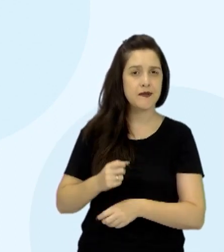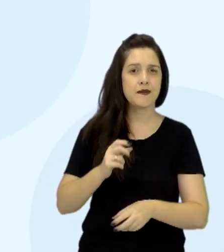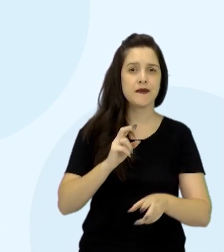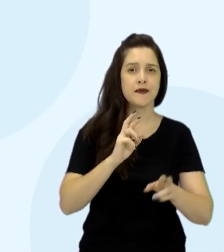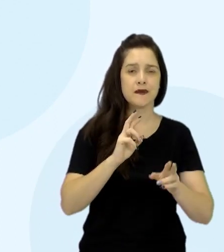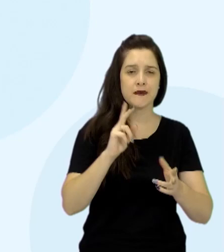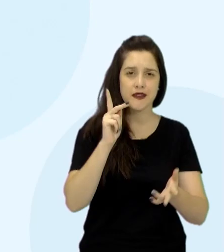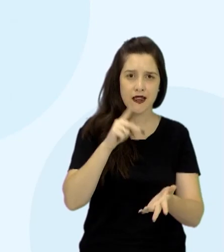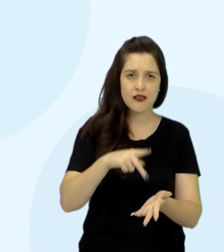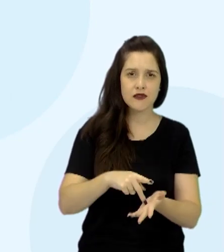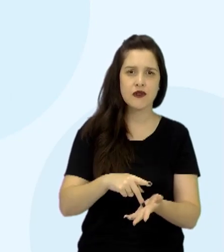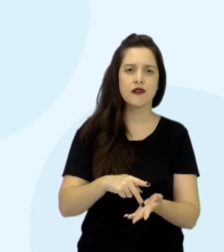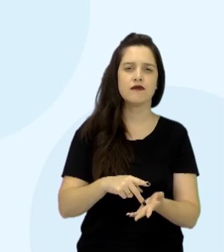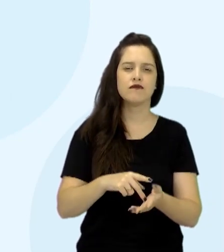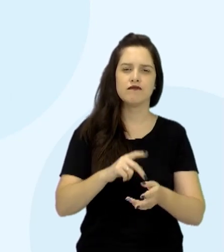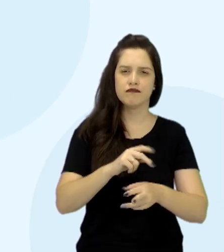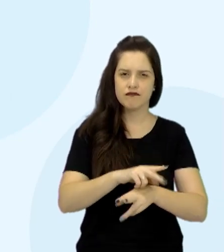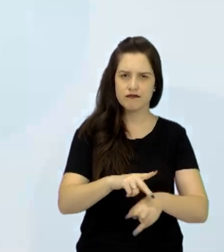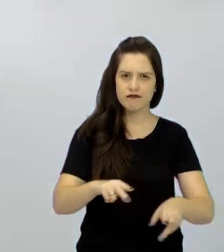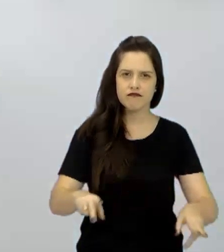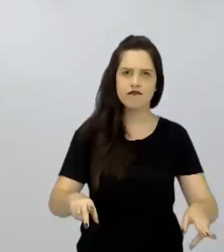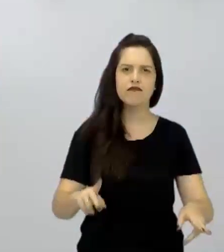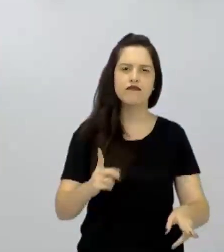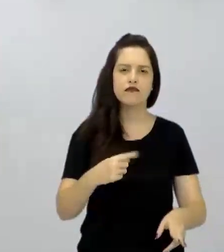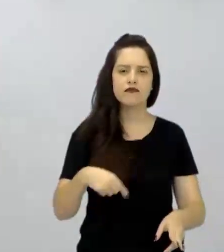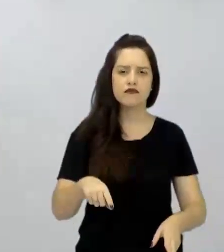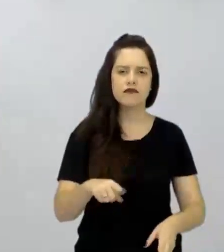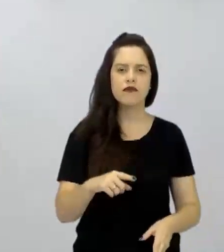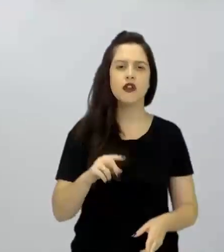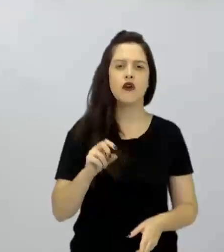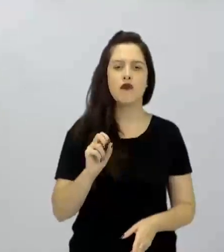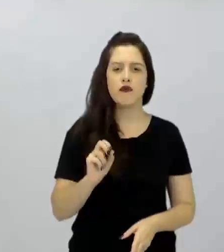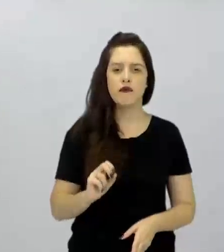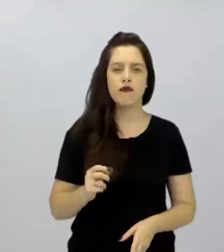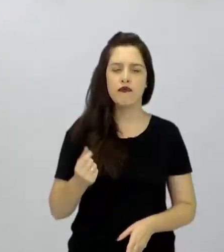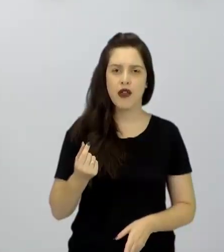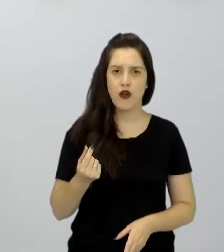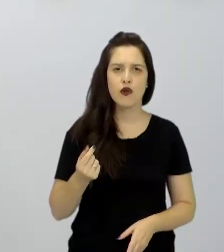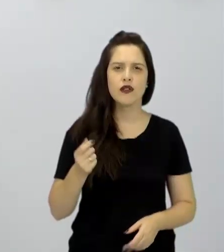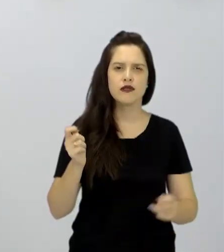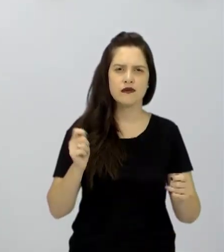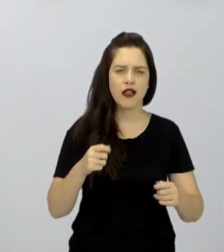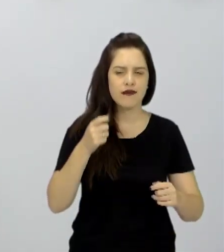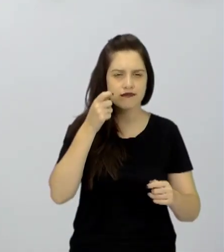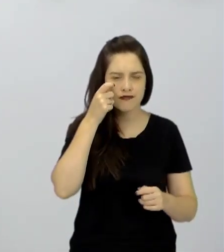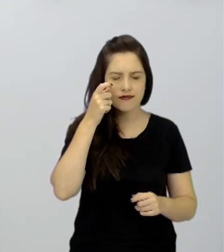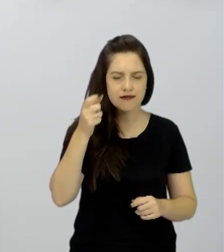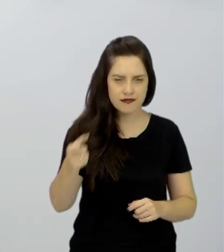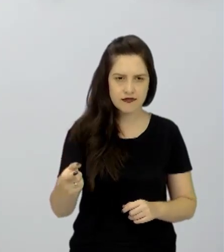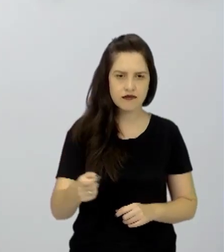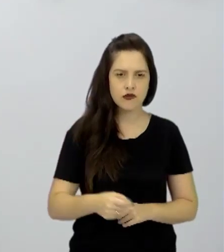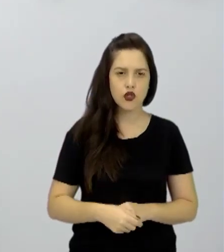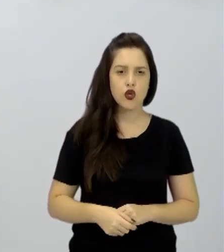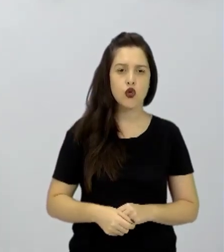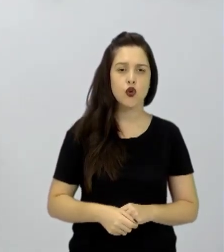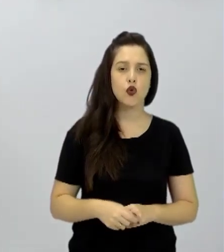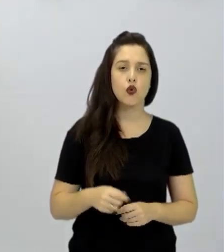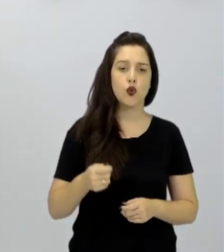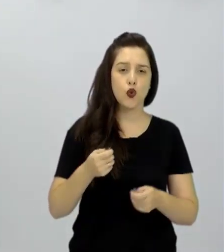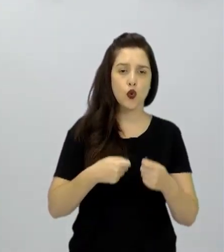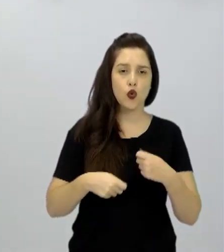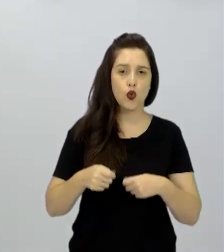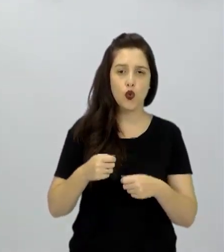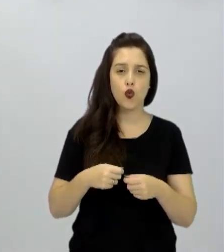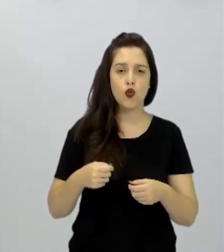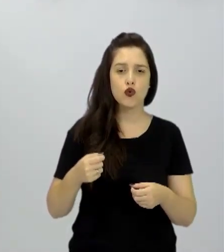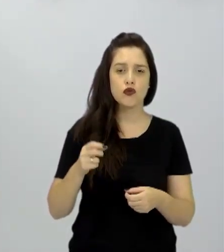razões, taxas, essas coisas, é porque são valores que nos interessam. No nosso caso, é para ver o consumo do combustível,